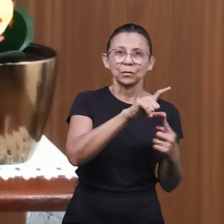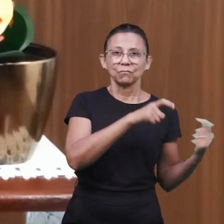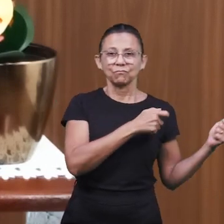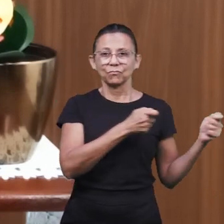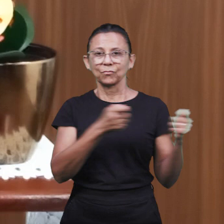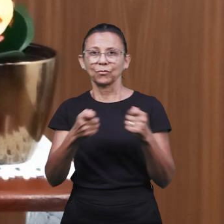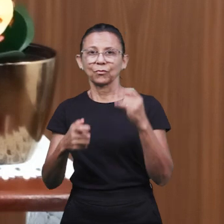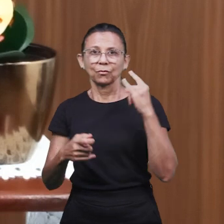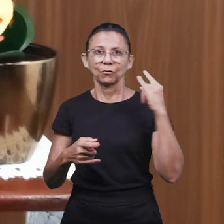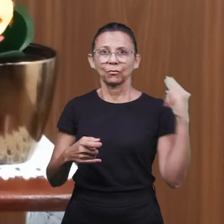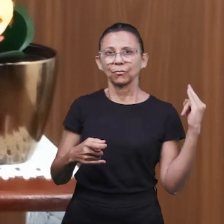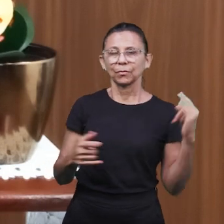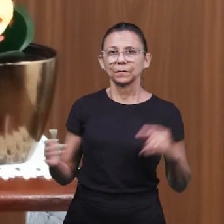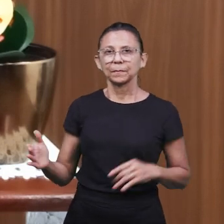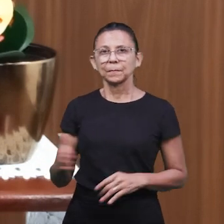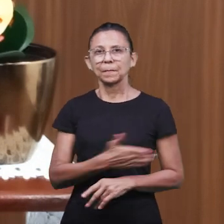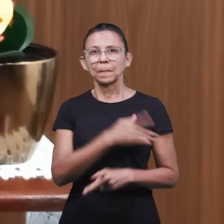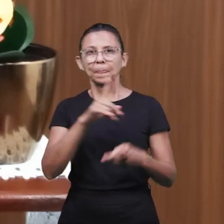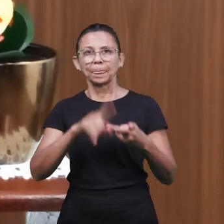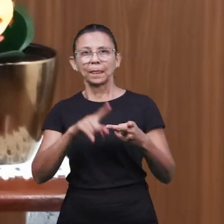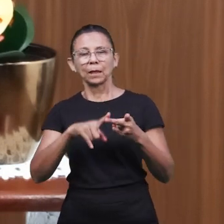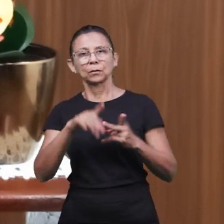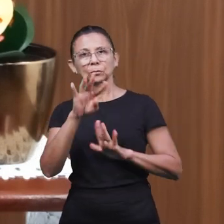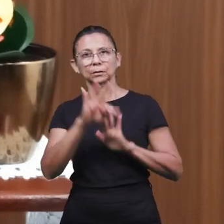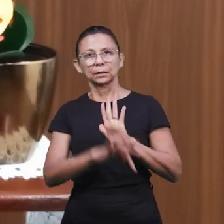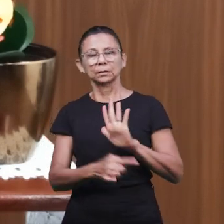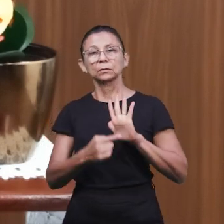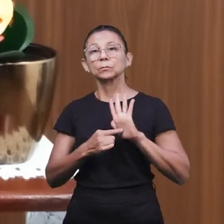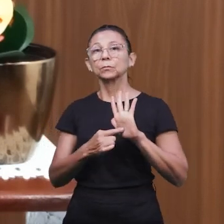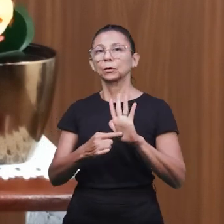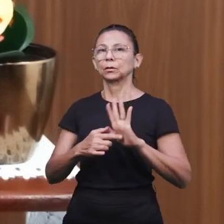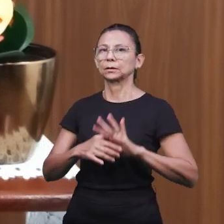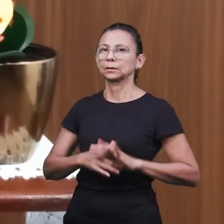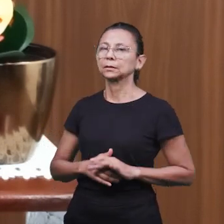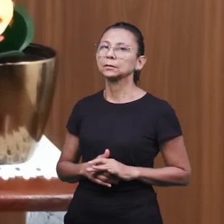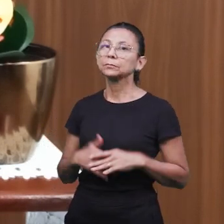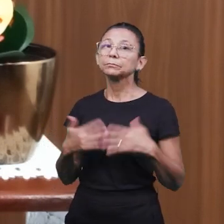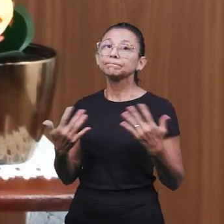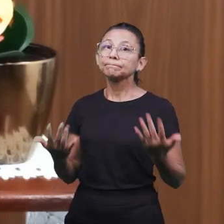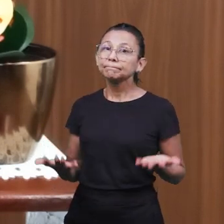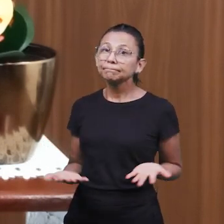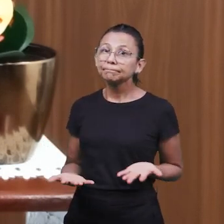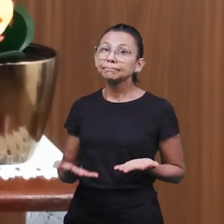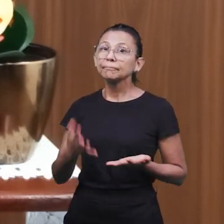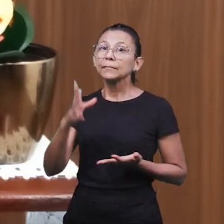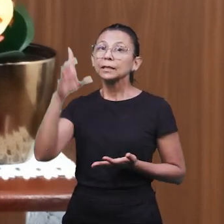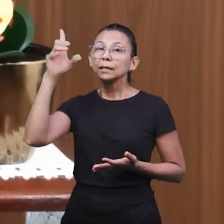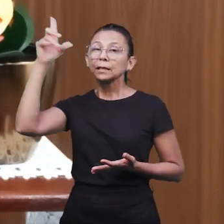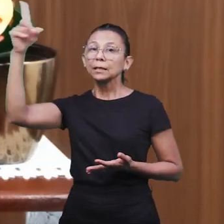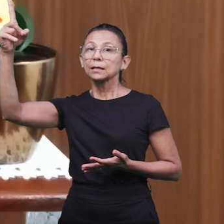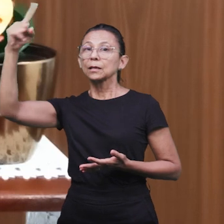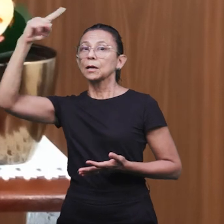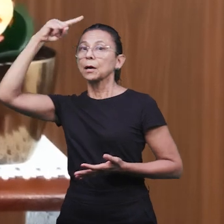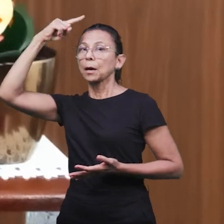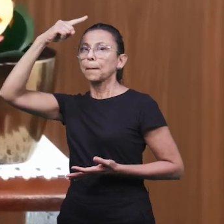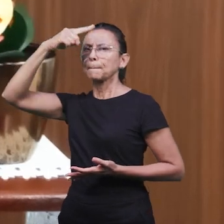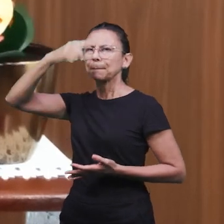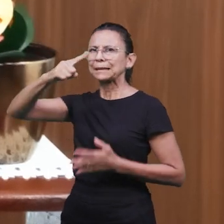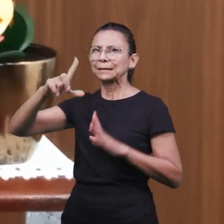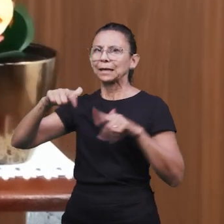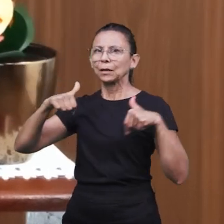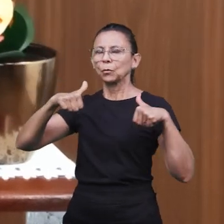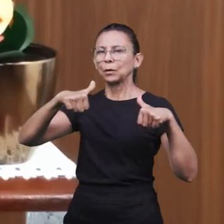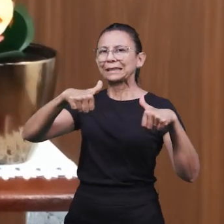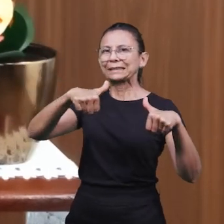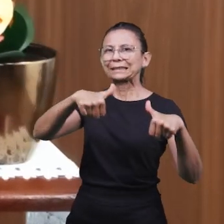segundo texto, 2 Tessalonicenses, capítulo 2, verso 11, diz: e por isso Deus lhes enviará a